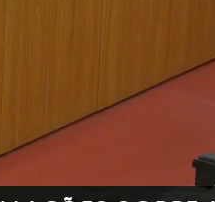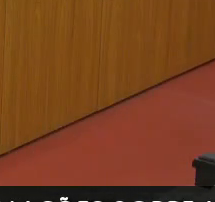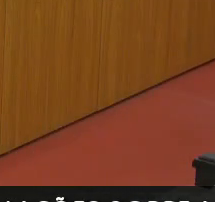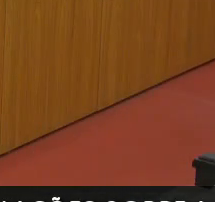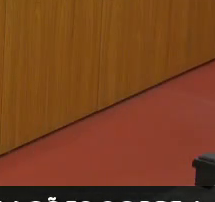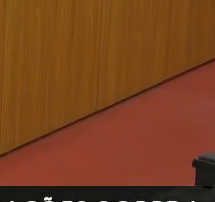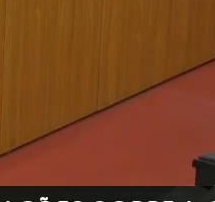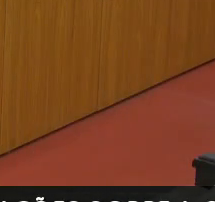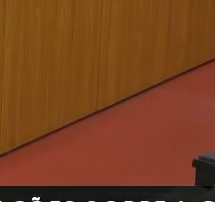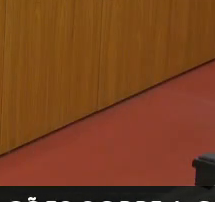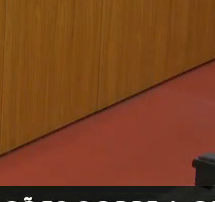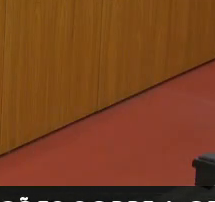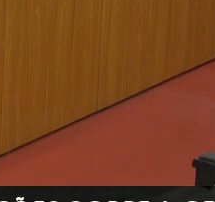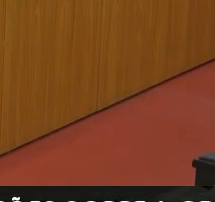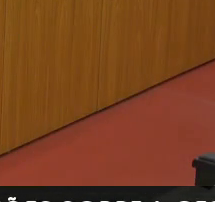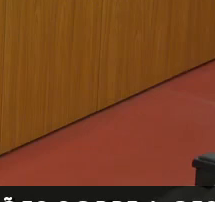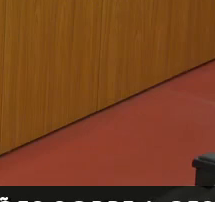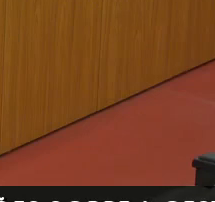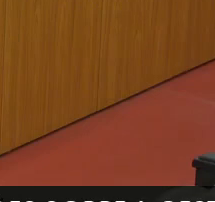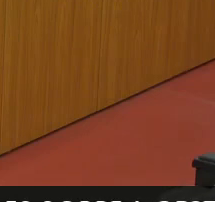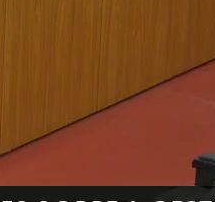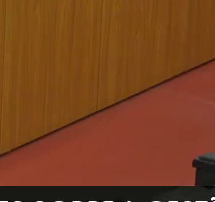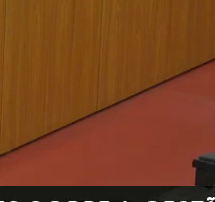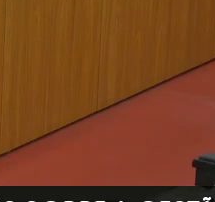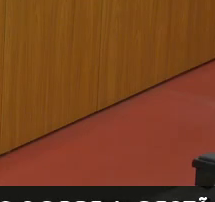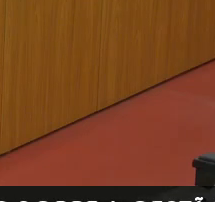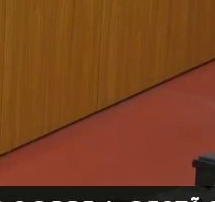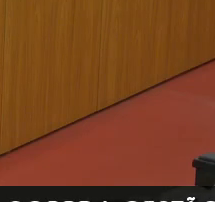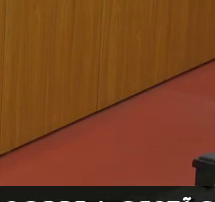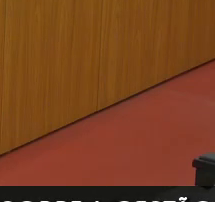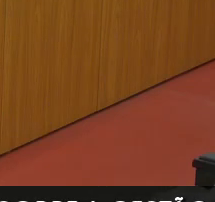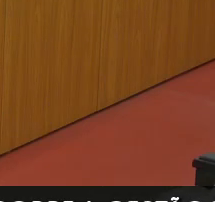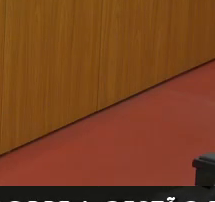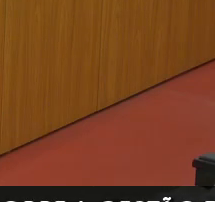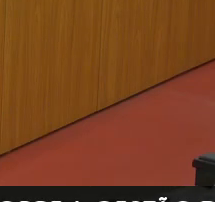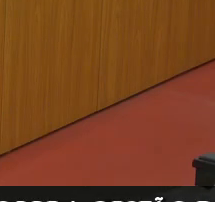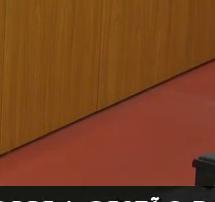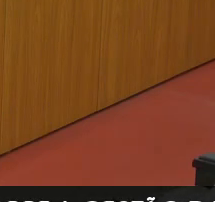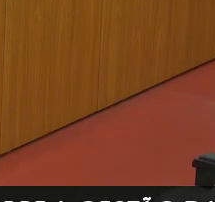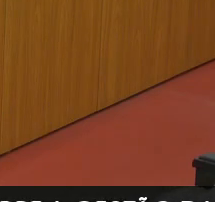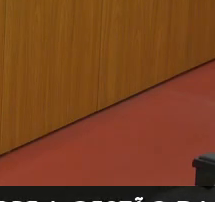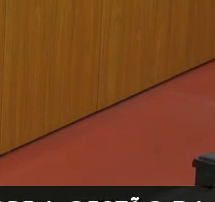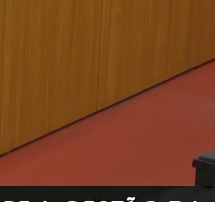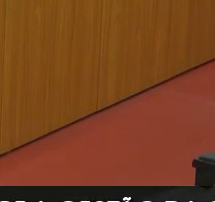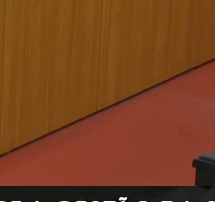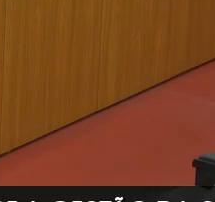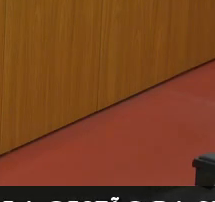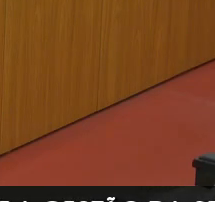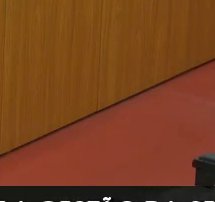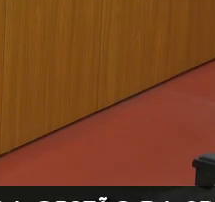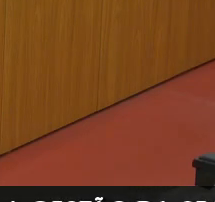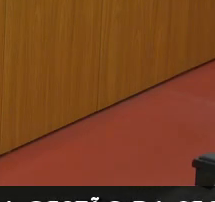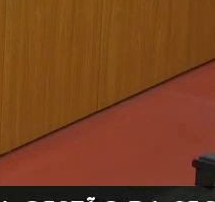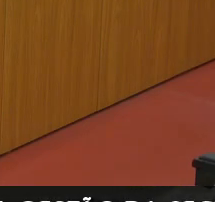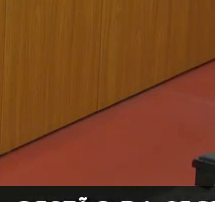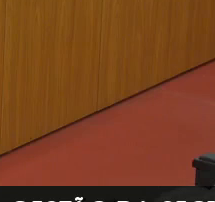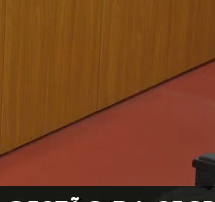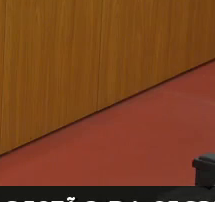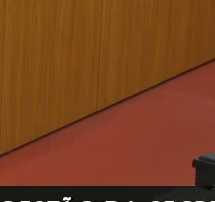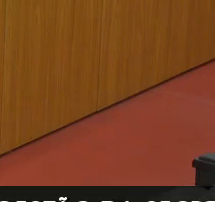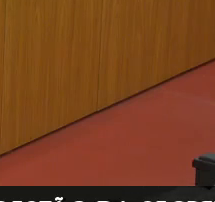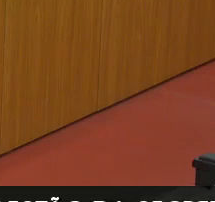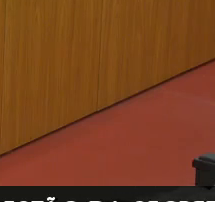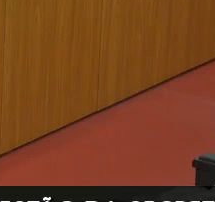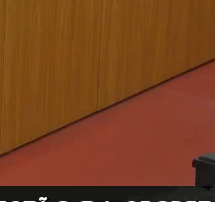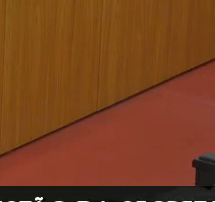presença passo a palavra ao Deputado João Leite e para as suas considerações iniciais conforme